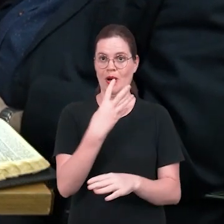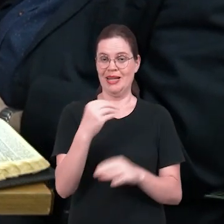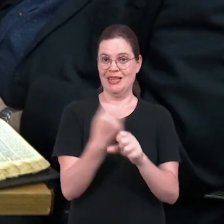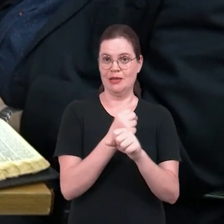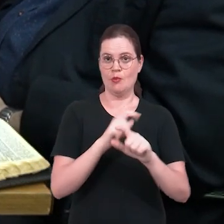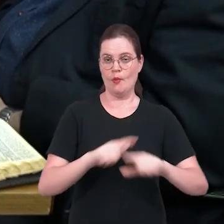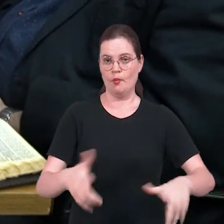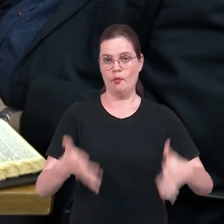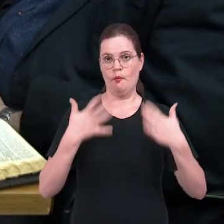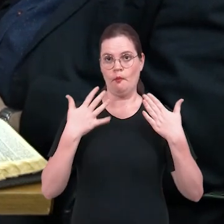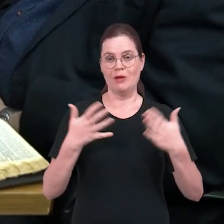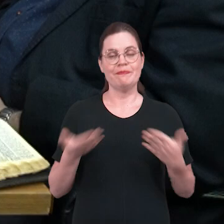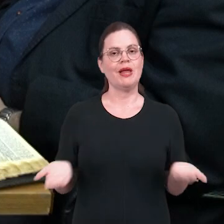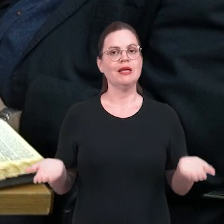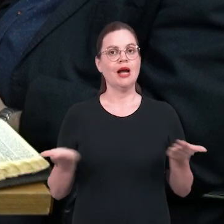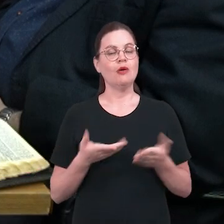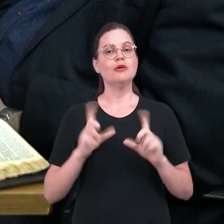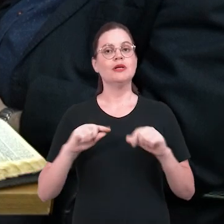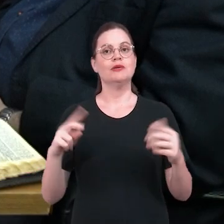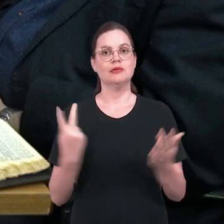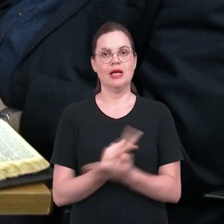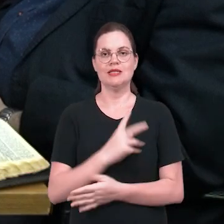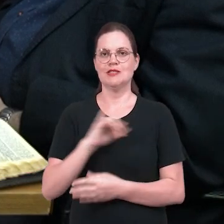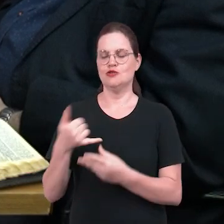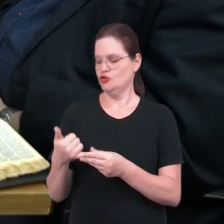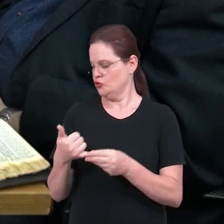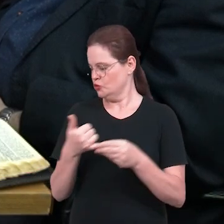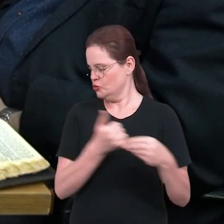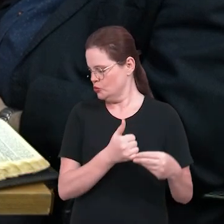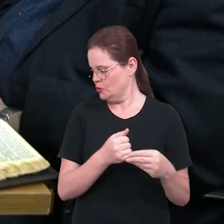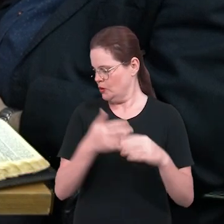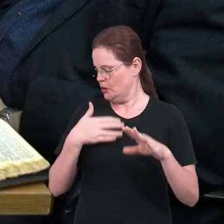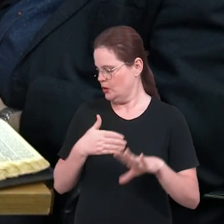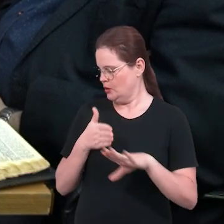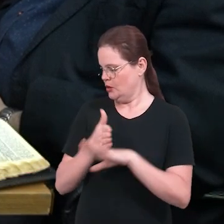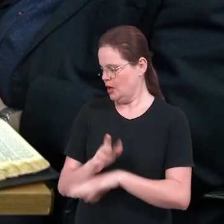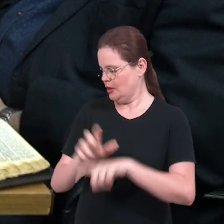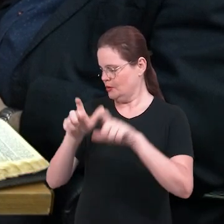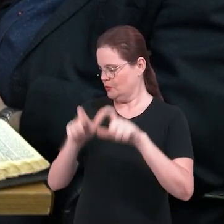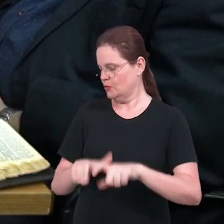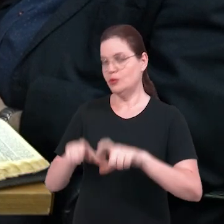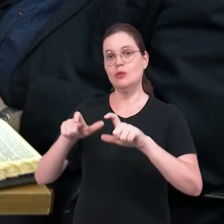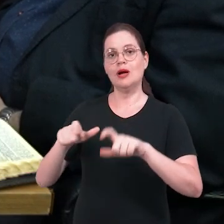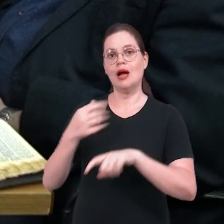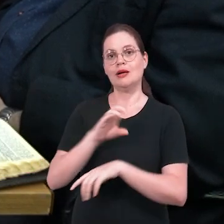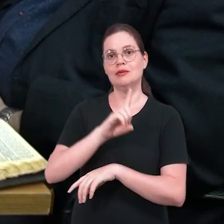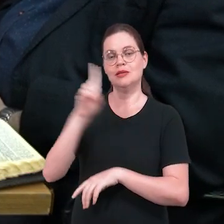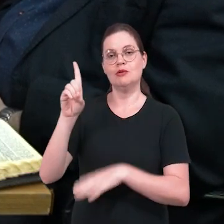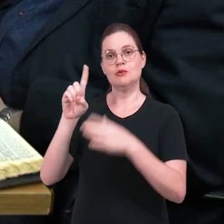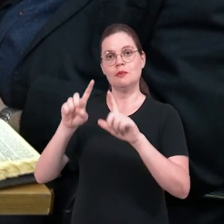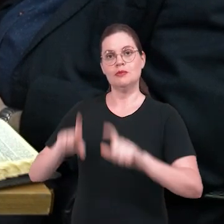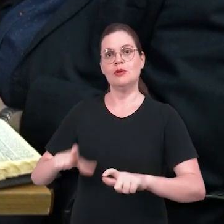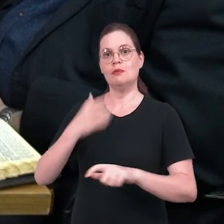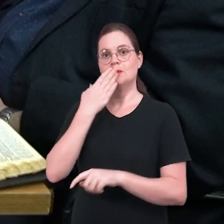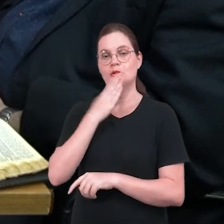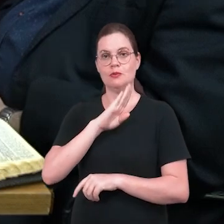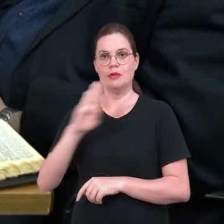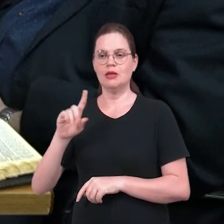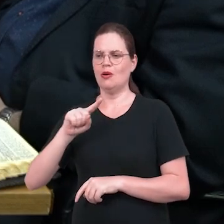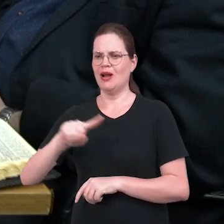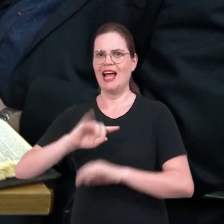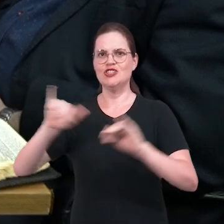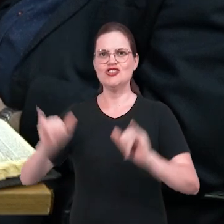na Terra Prometida. Né? Atravessa o Jordão, a grande vitória maravilhosa sobre